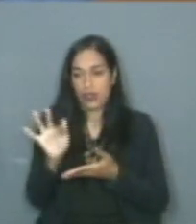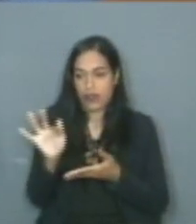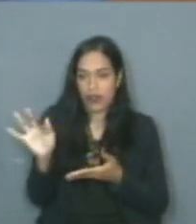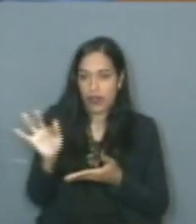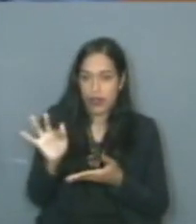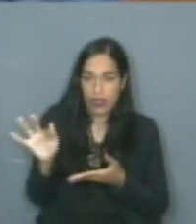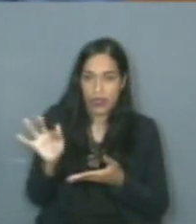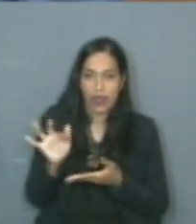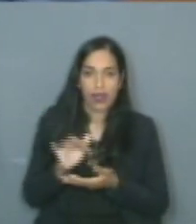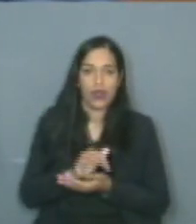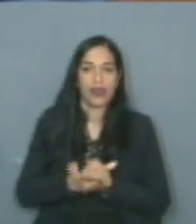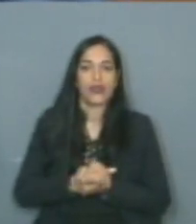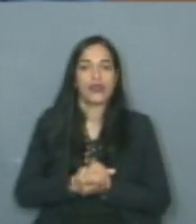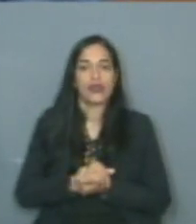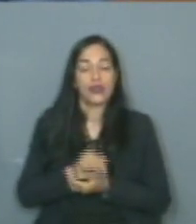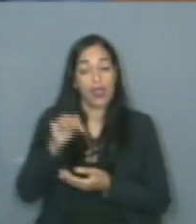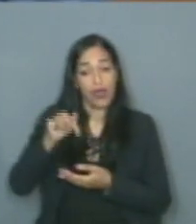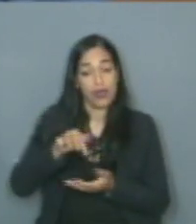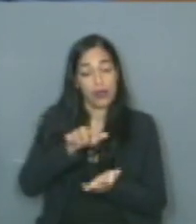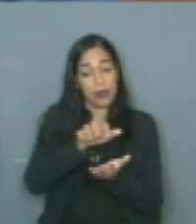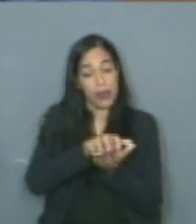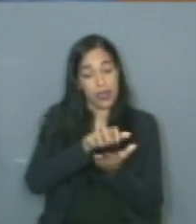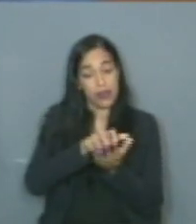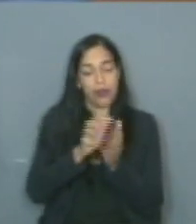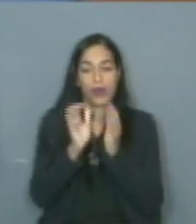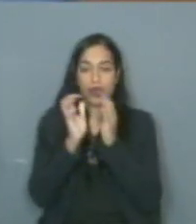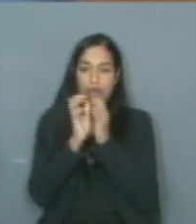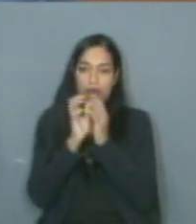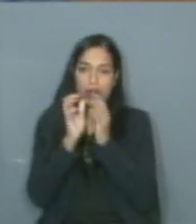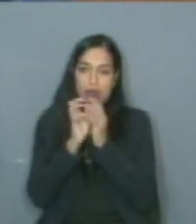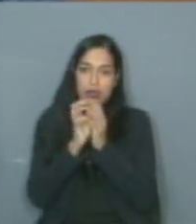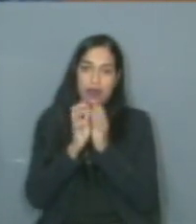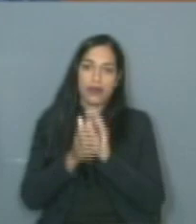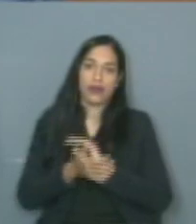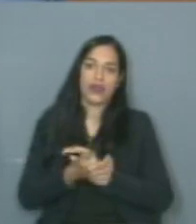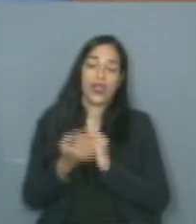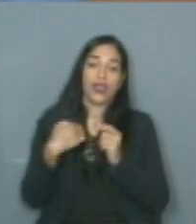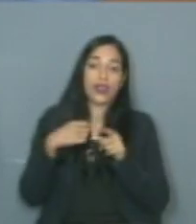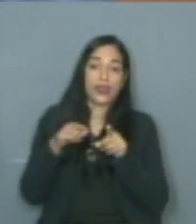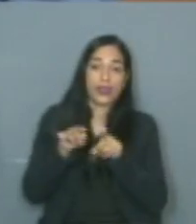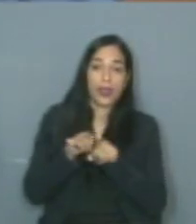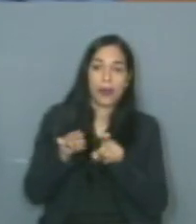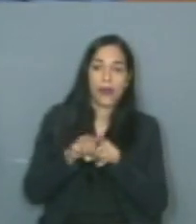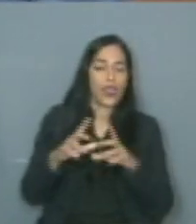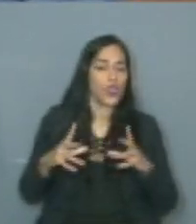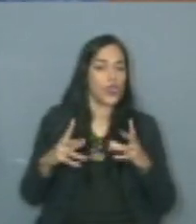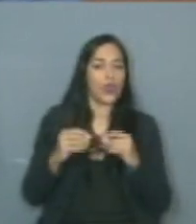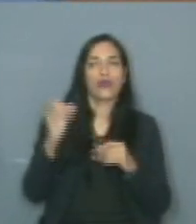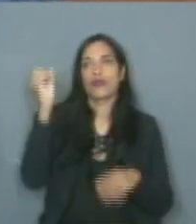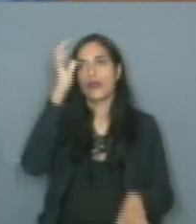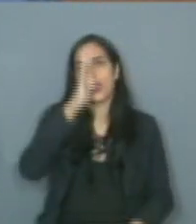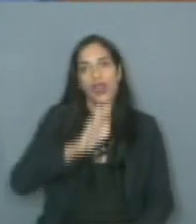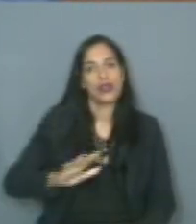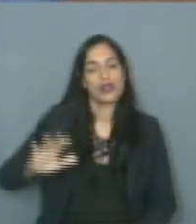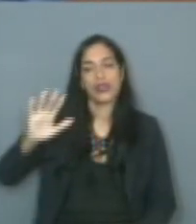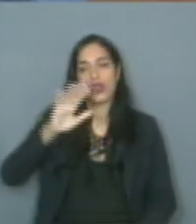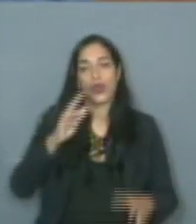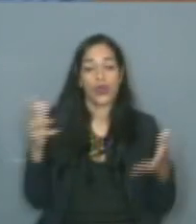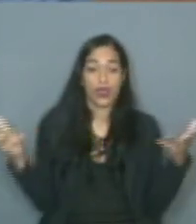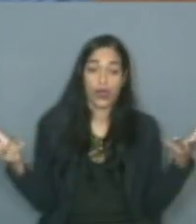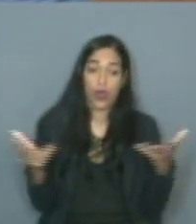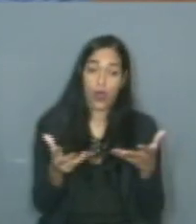não só aqui de Pernambuco ou do Recife, mas também de todo o Brasil, e hoje